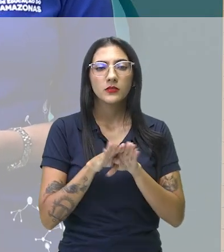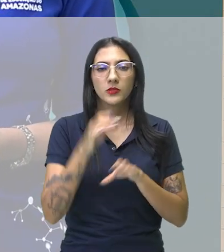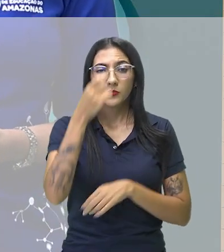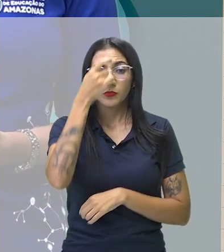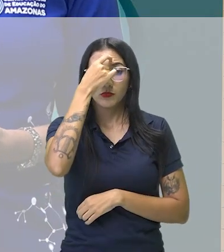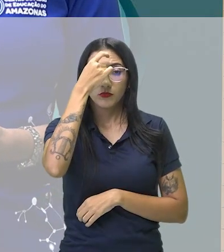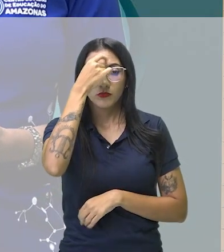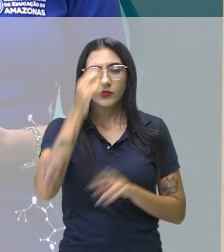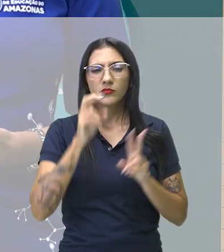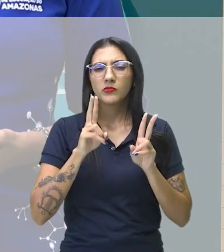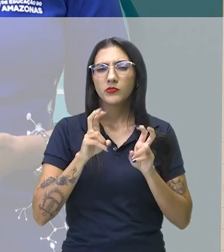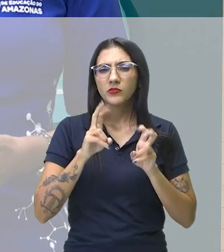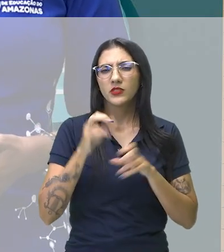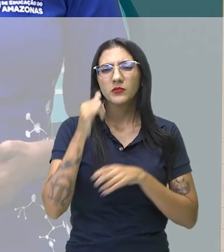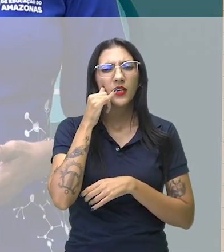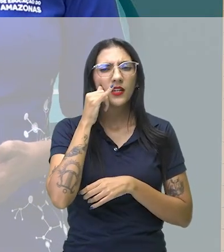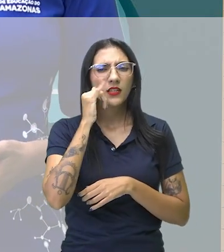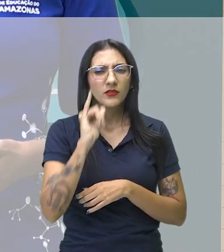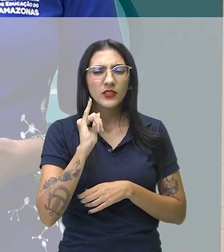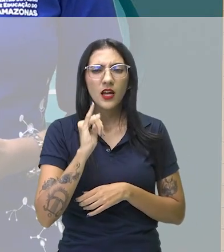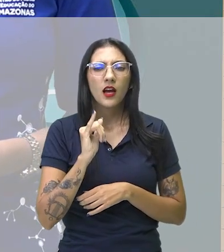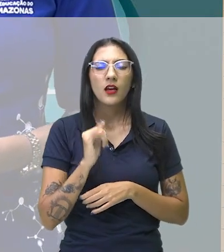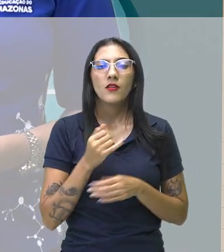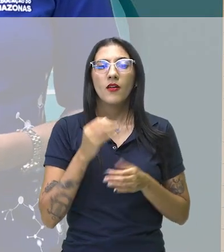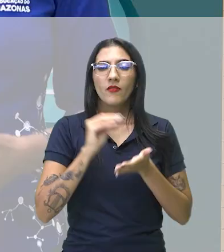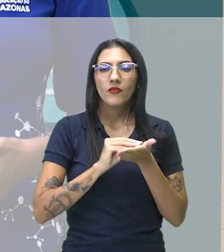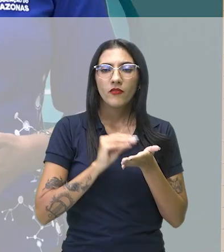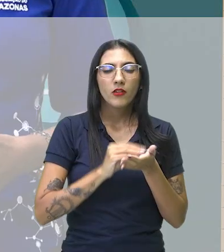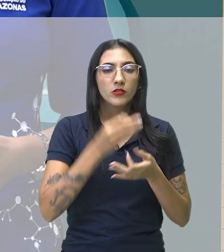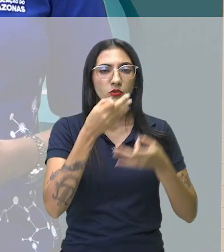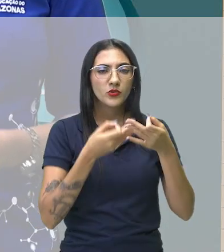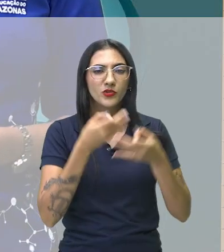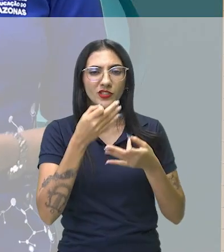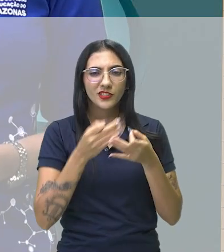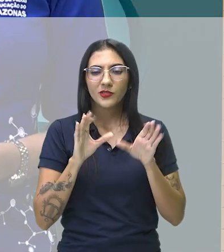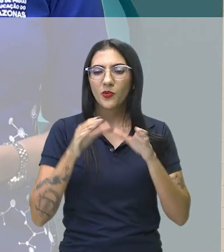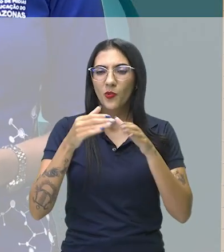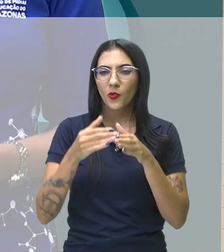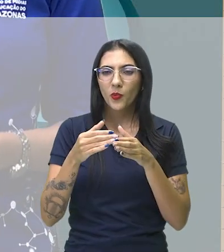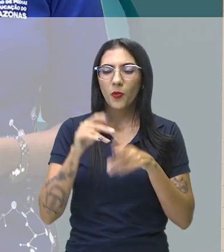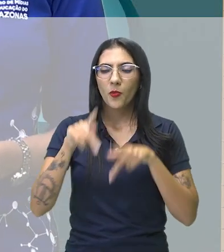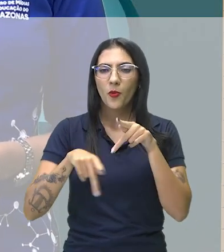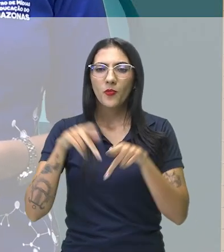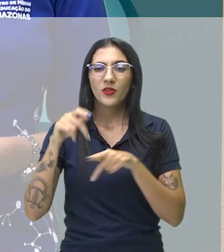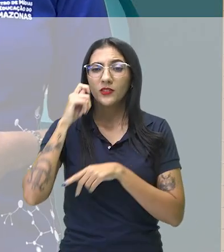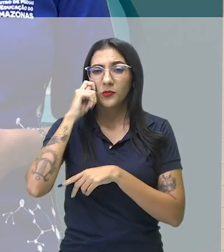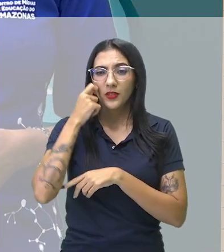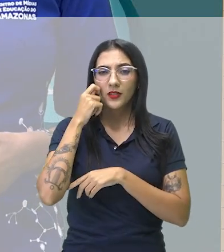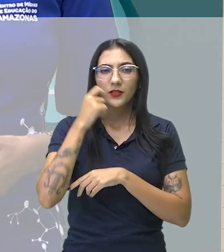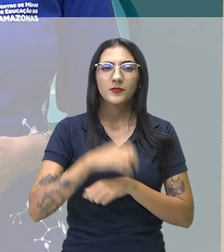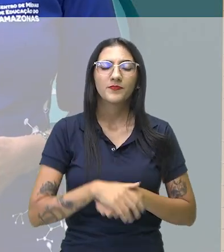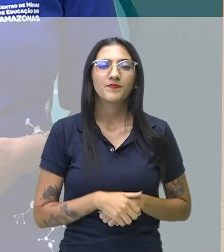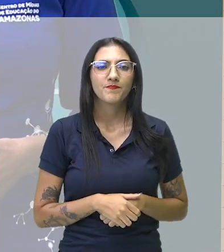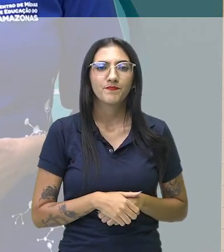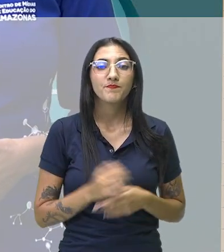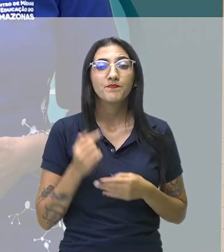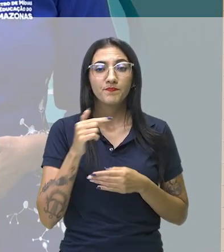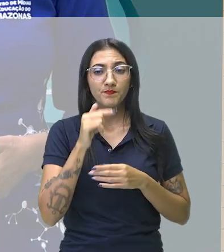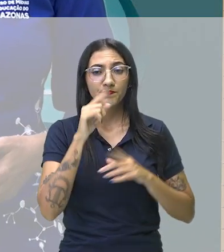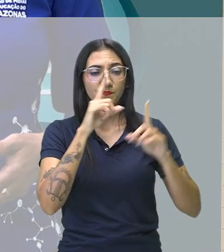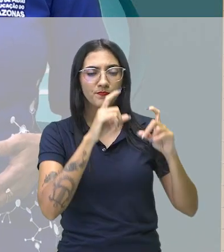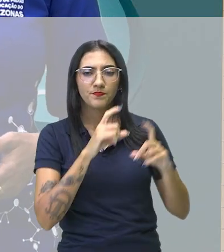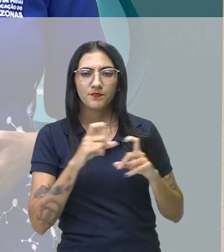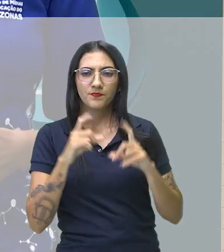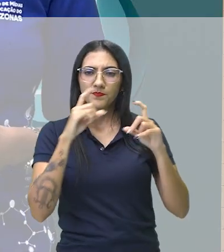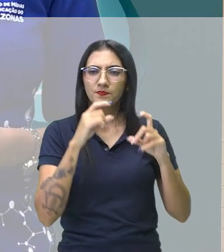conscientização sobre suas injustiças enfrentadas pela comunidade negra nos Estados Unidos. Suas